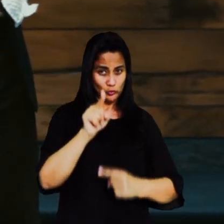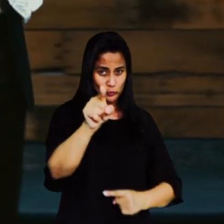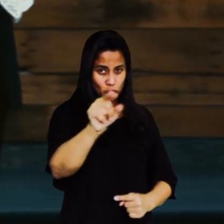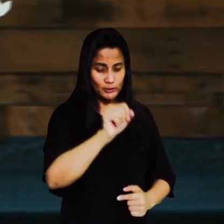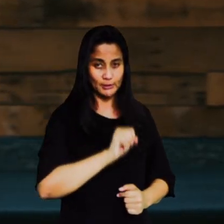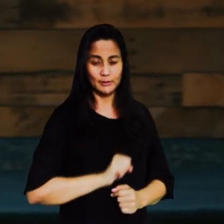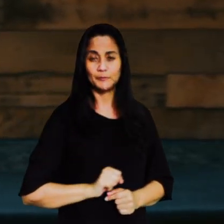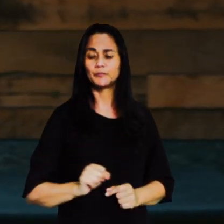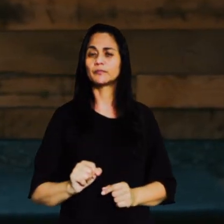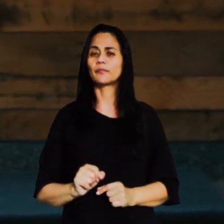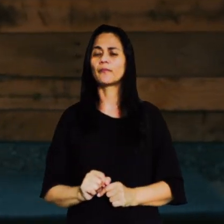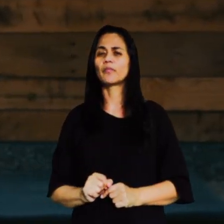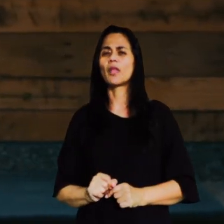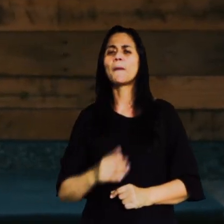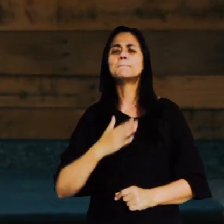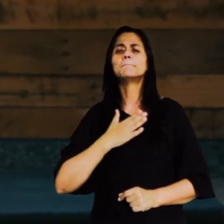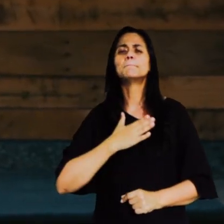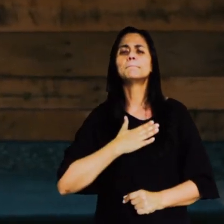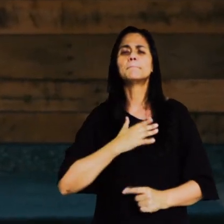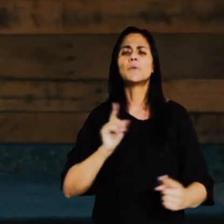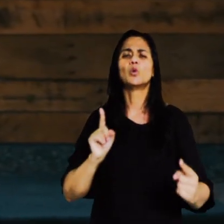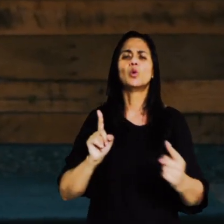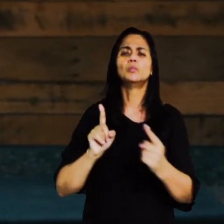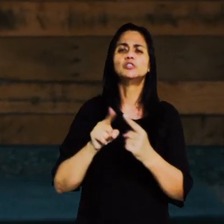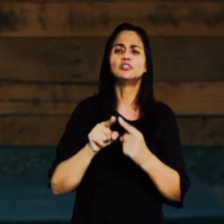Newton, você sabe qual que é o meu objetivo pessoal em relação a você?